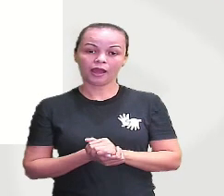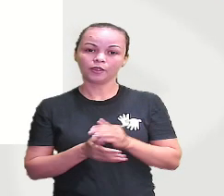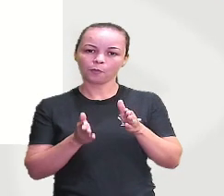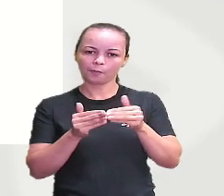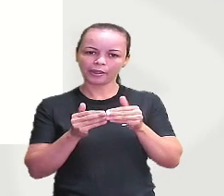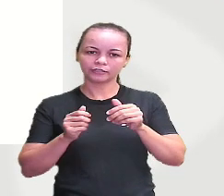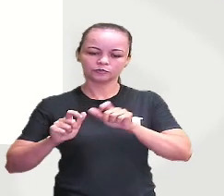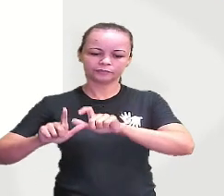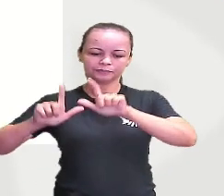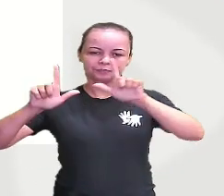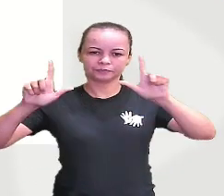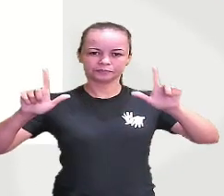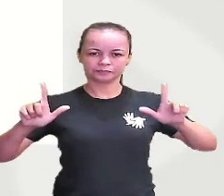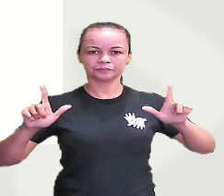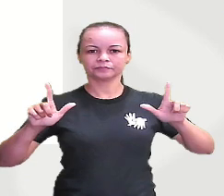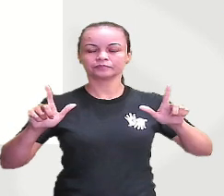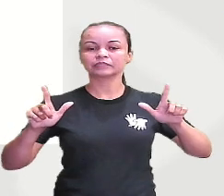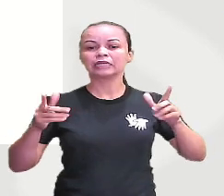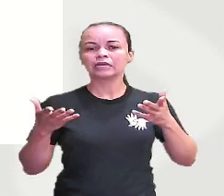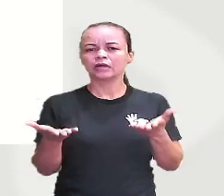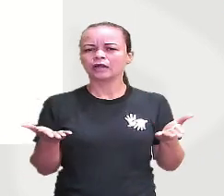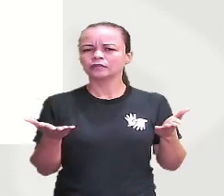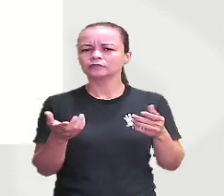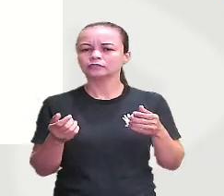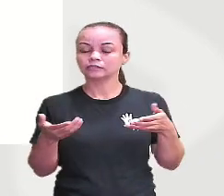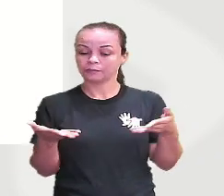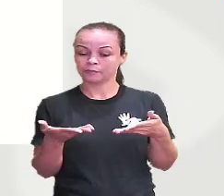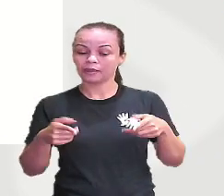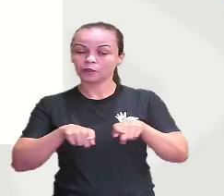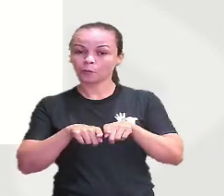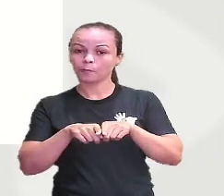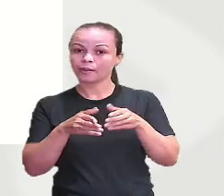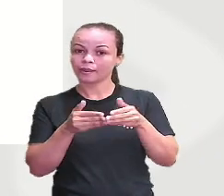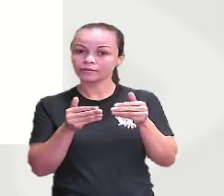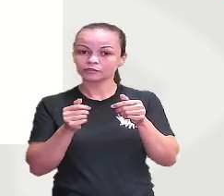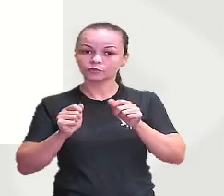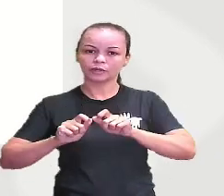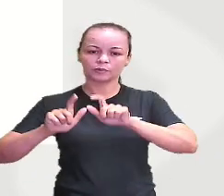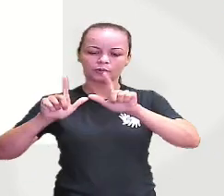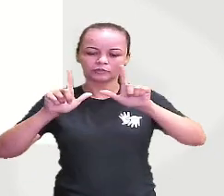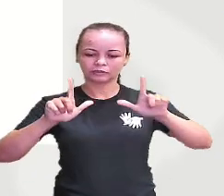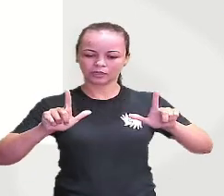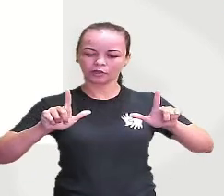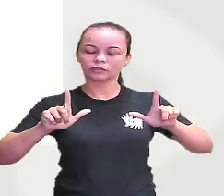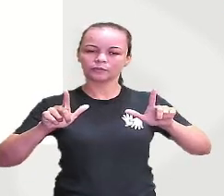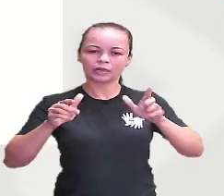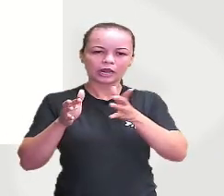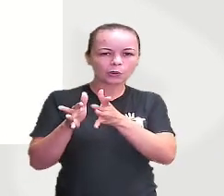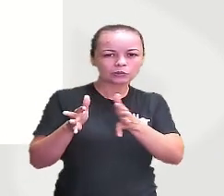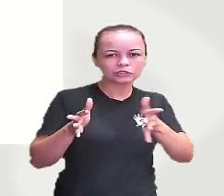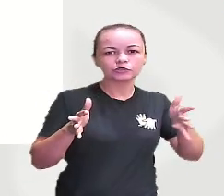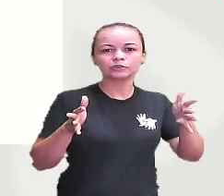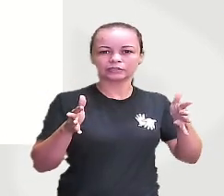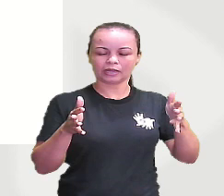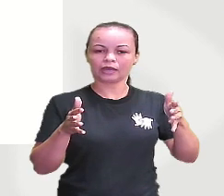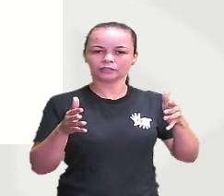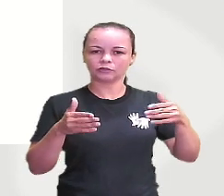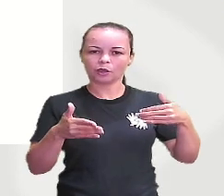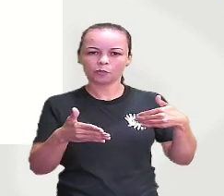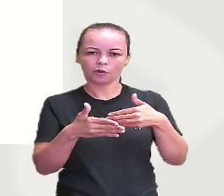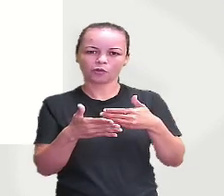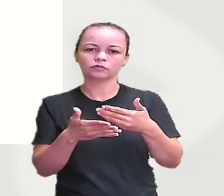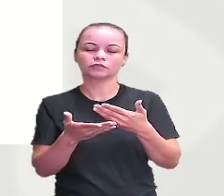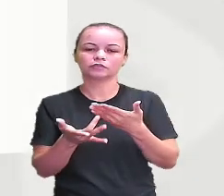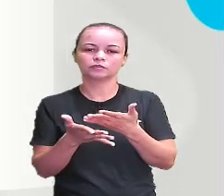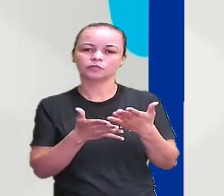apropriar disso aí. Por favor, eu já vou pedir para a produção já deixar aberto aí para a gente justamente dar continuidade ao nosso próximo slide, porque